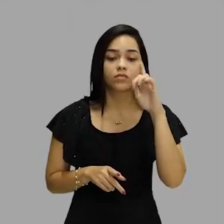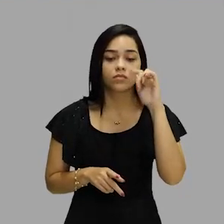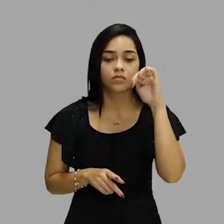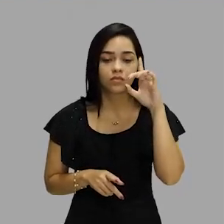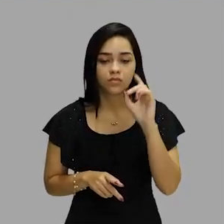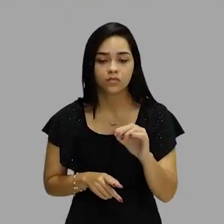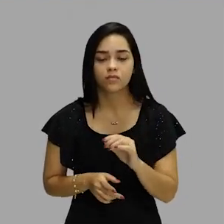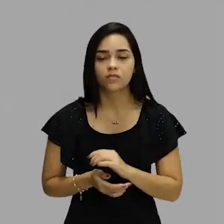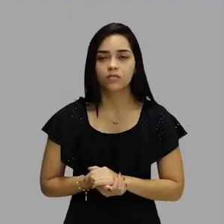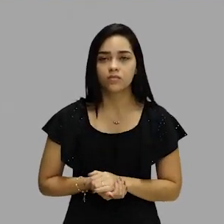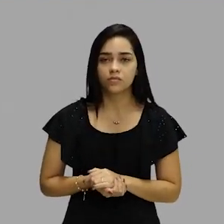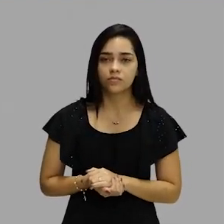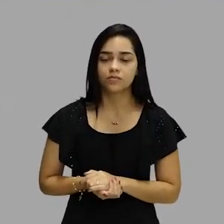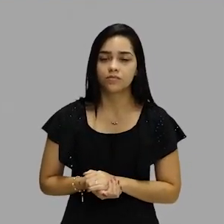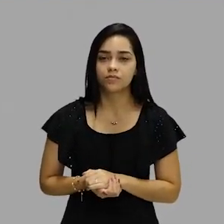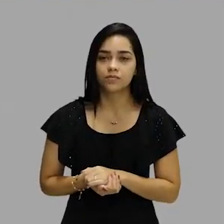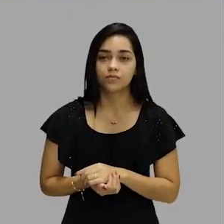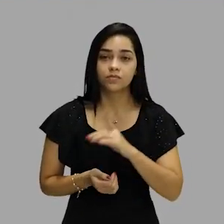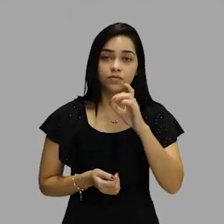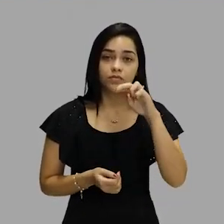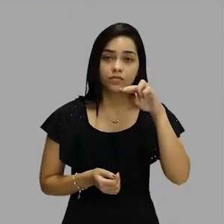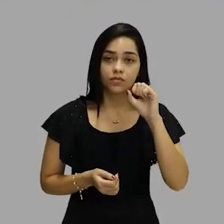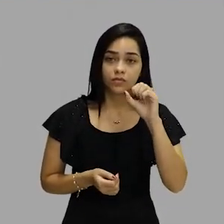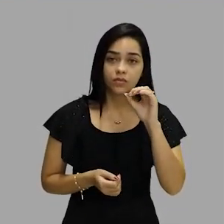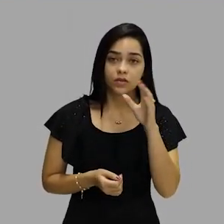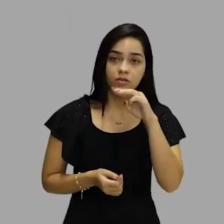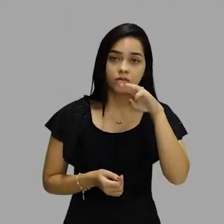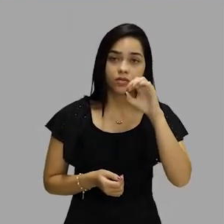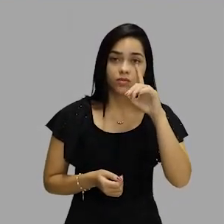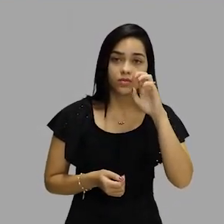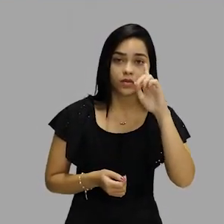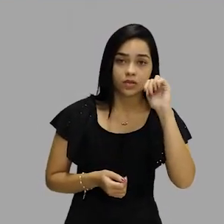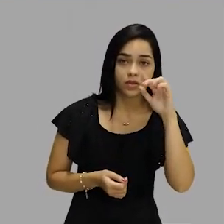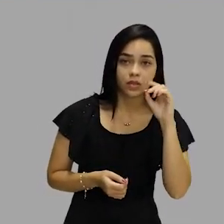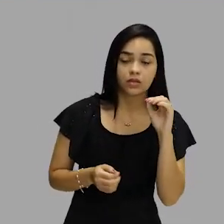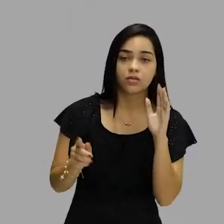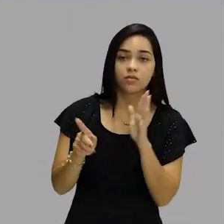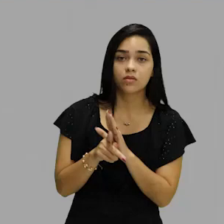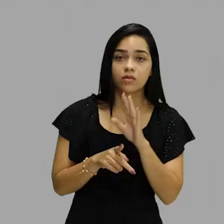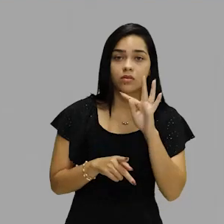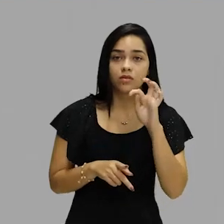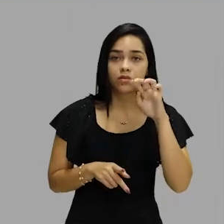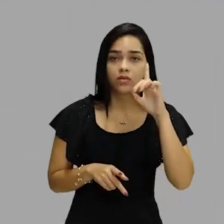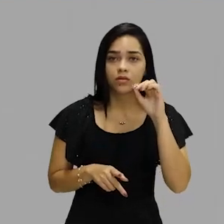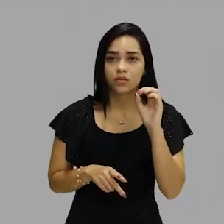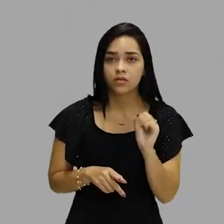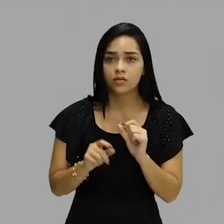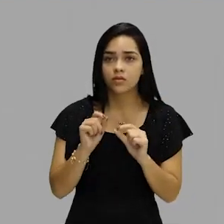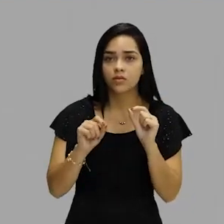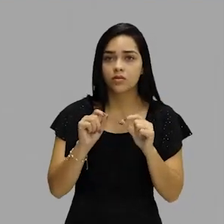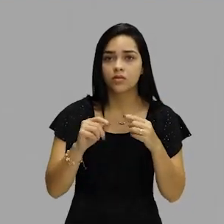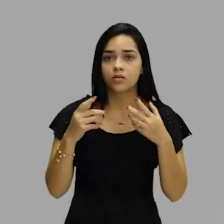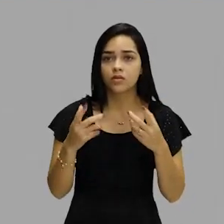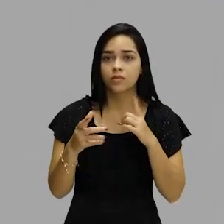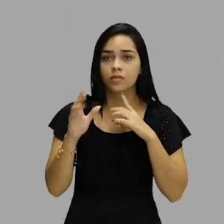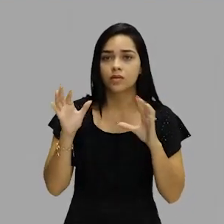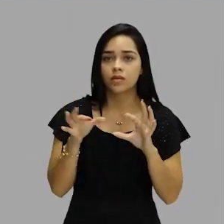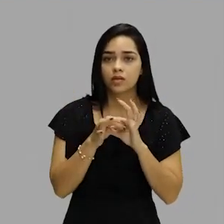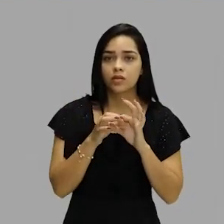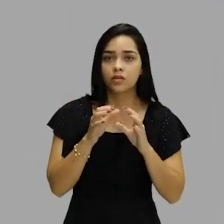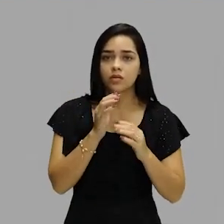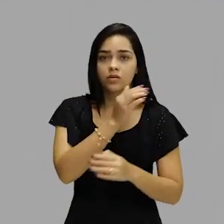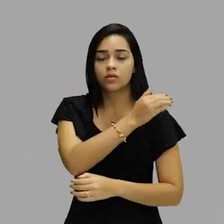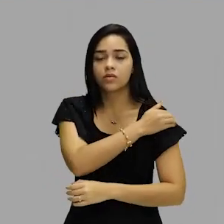né? Tecido conjuntivo denso, modelado, forma os tendões. Esses tendões eles servem para ligar os